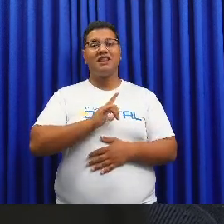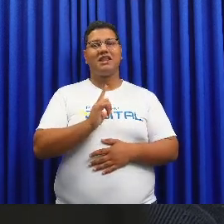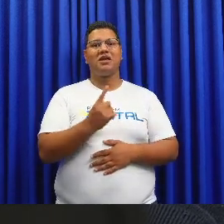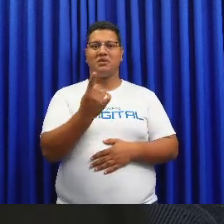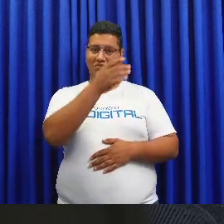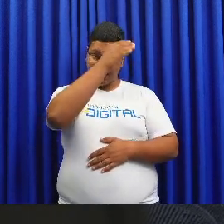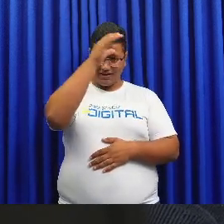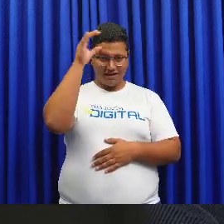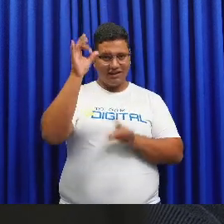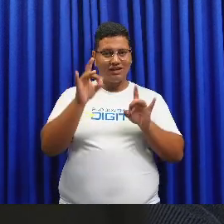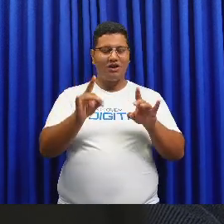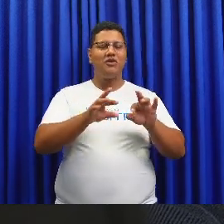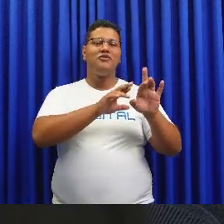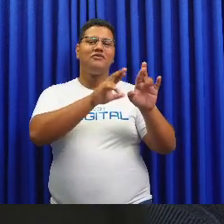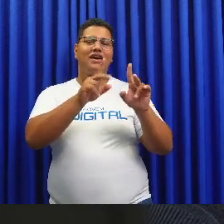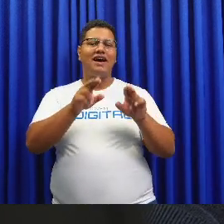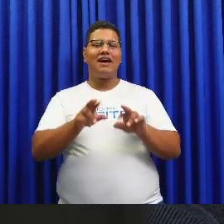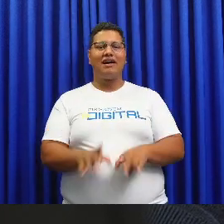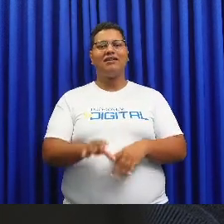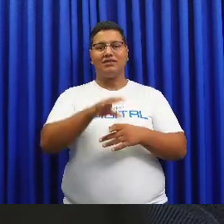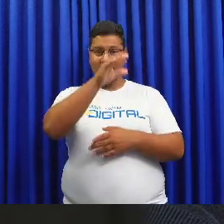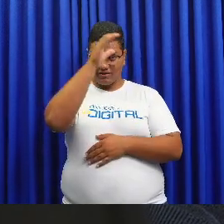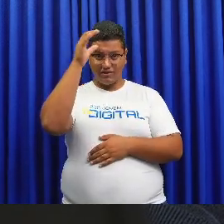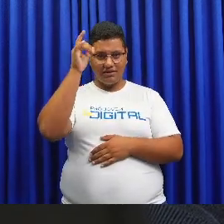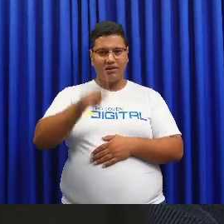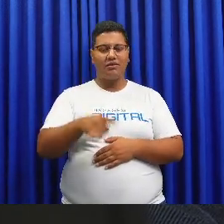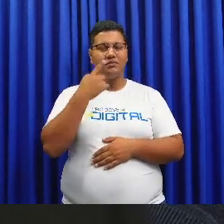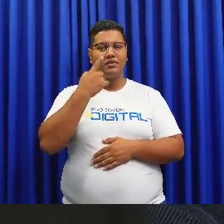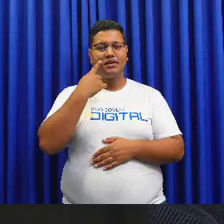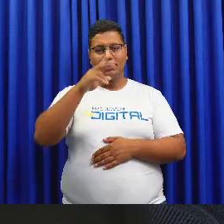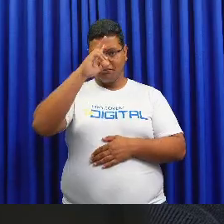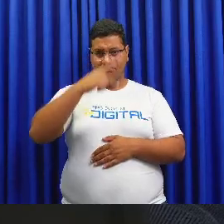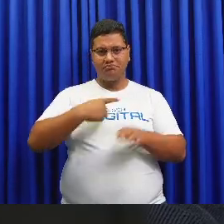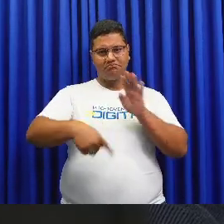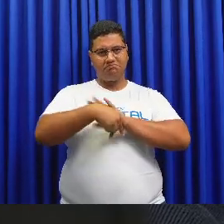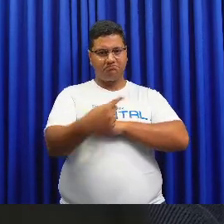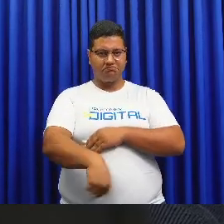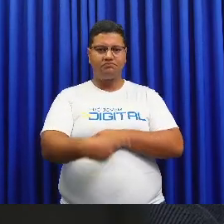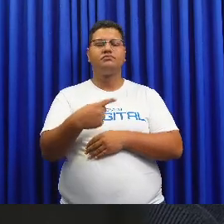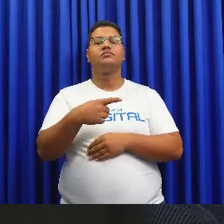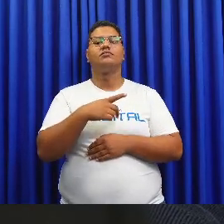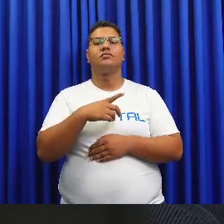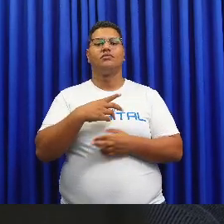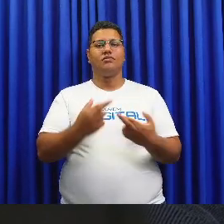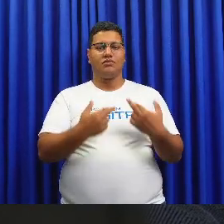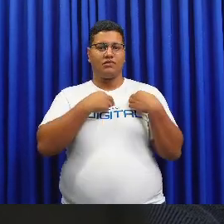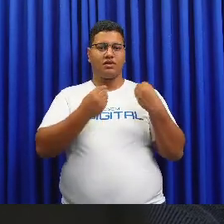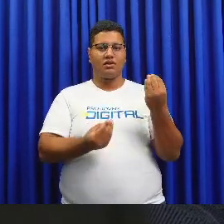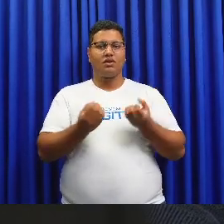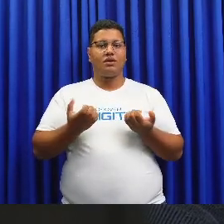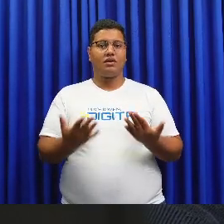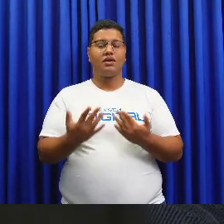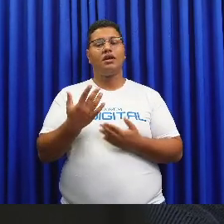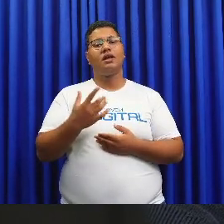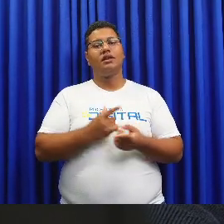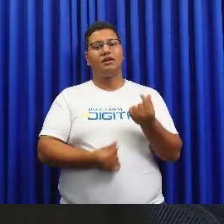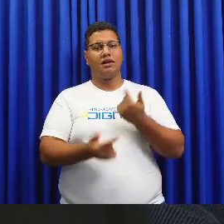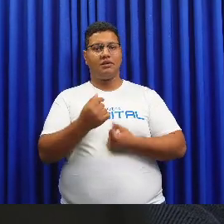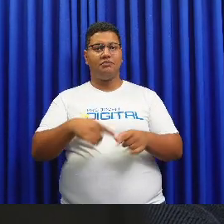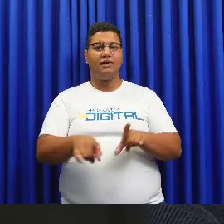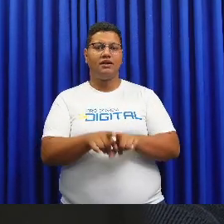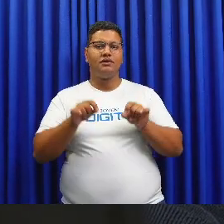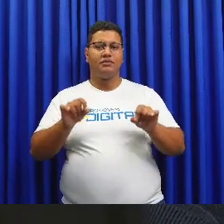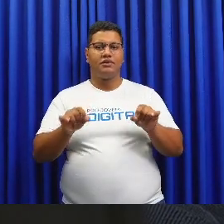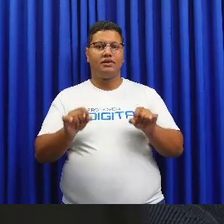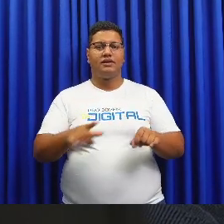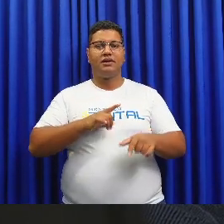um cliente ou vários clientes, não é isso? Você é chefe de si mesmo, é você aí quem dá o seu preço, é você quem